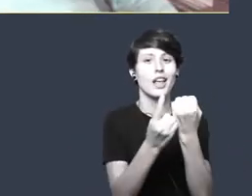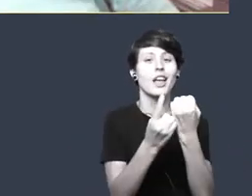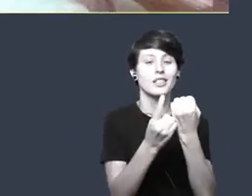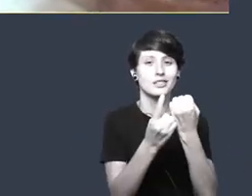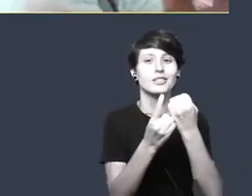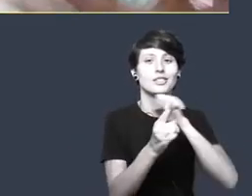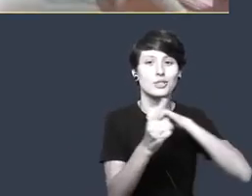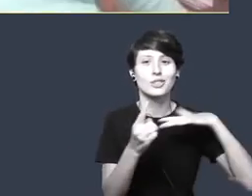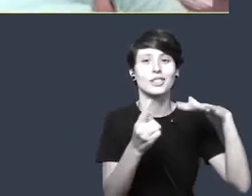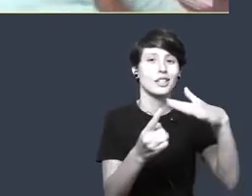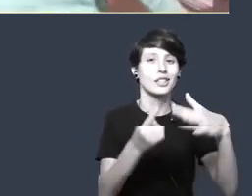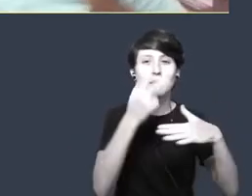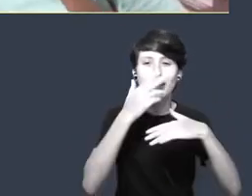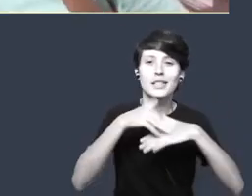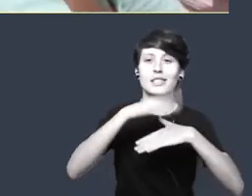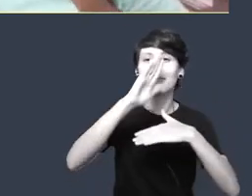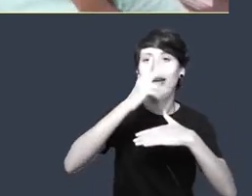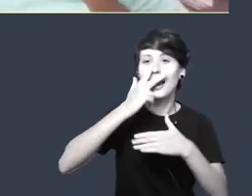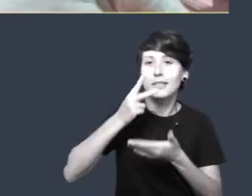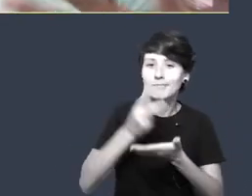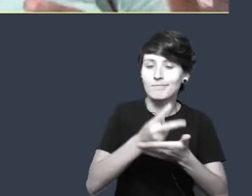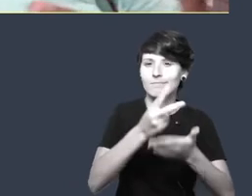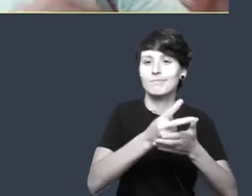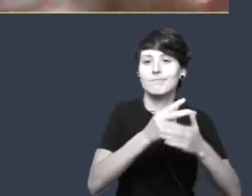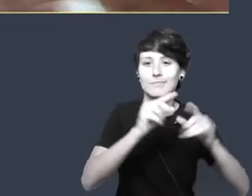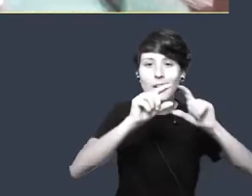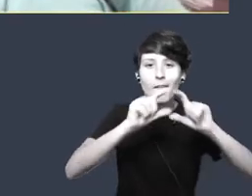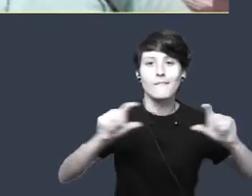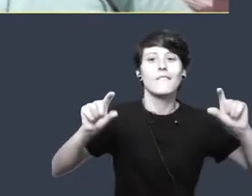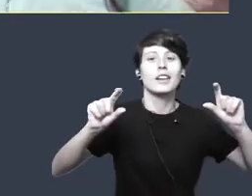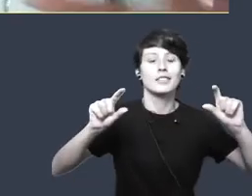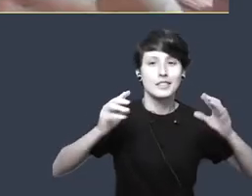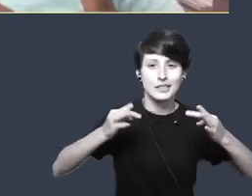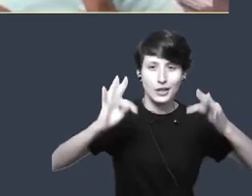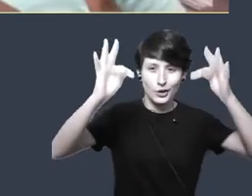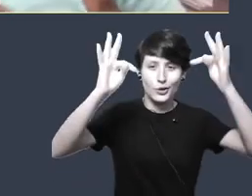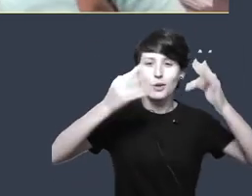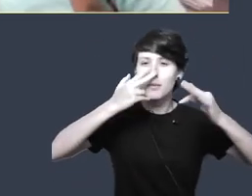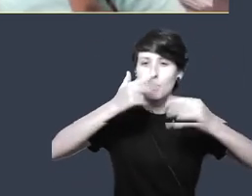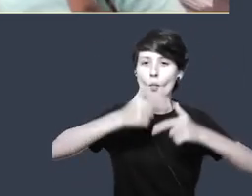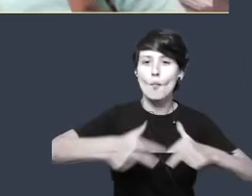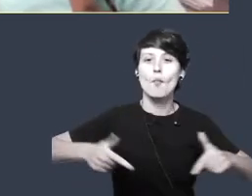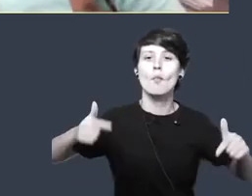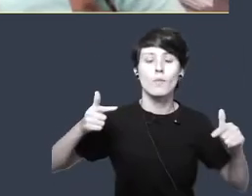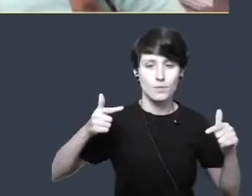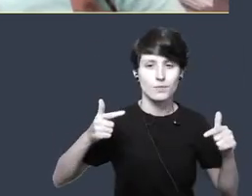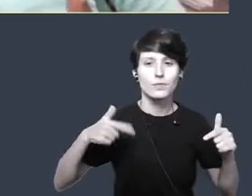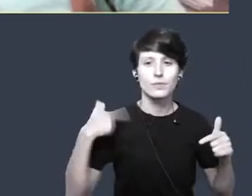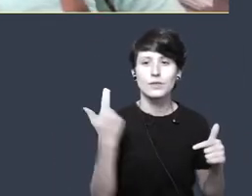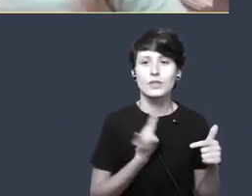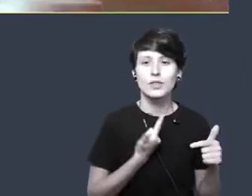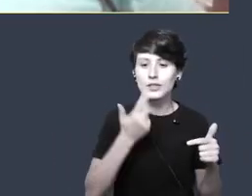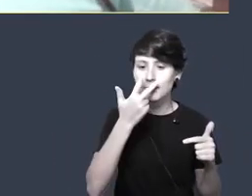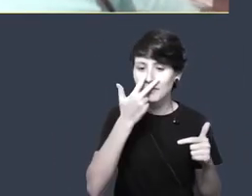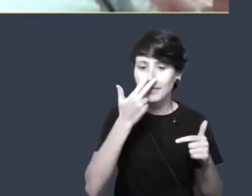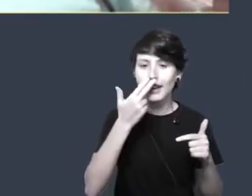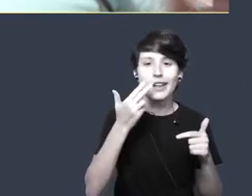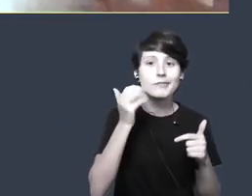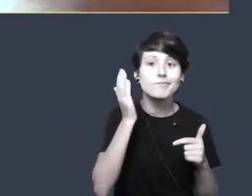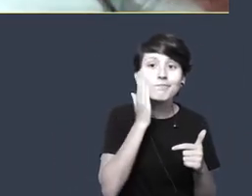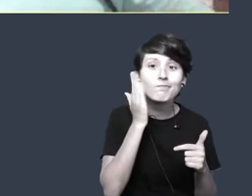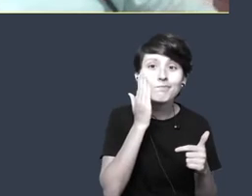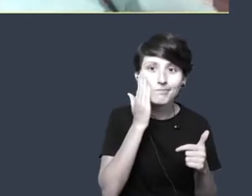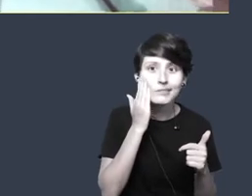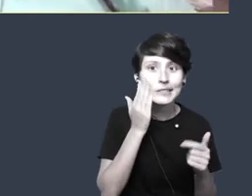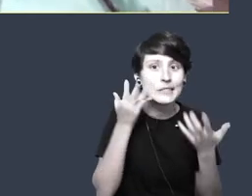deixado cada vez mais de lado a frase que a tecnologia é neutra e estamos colocando a nossa cara a tapa, sabe?